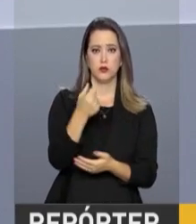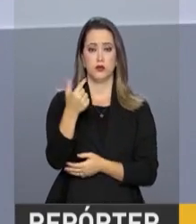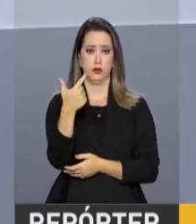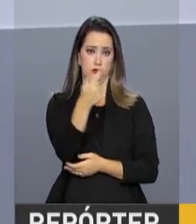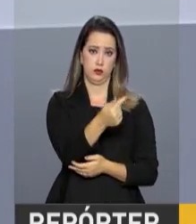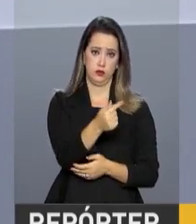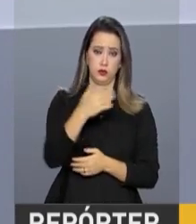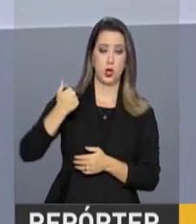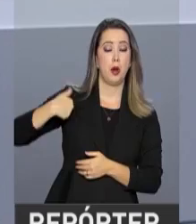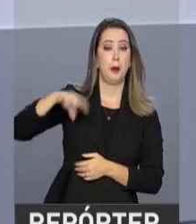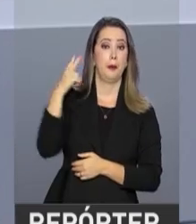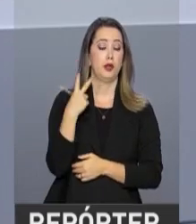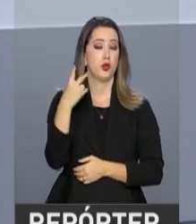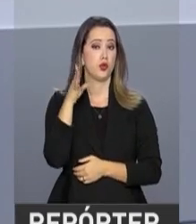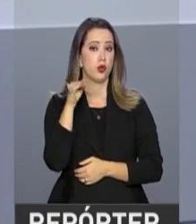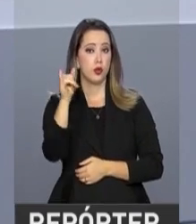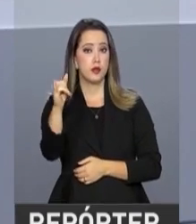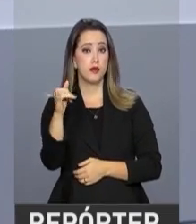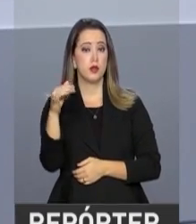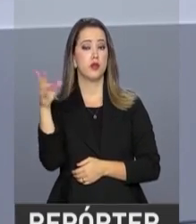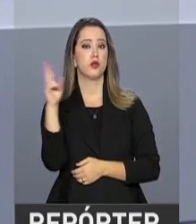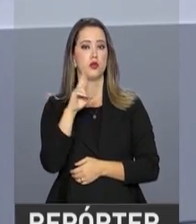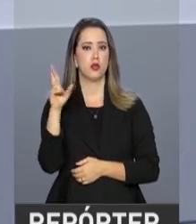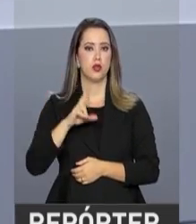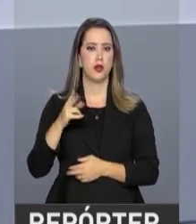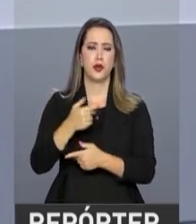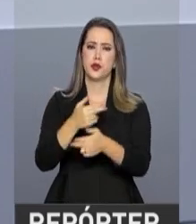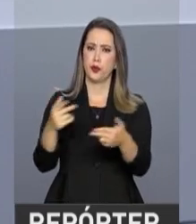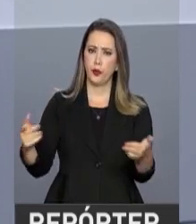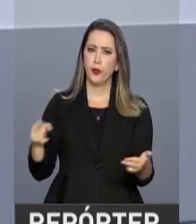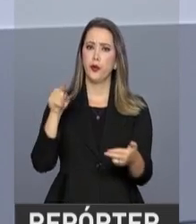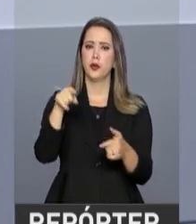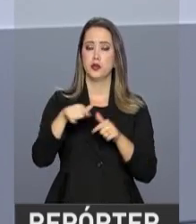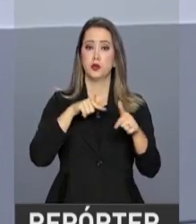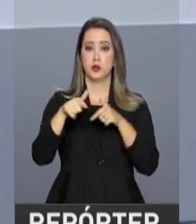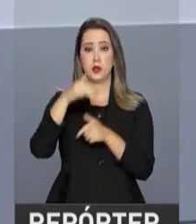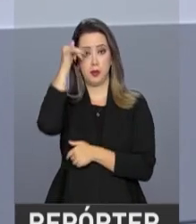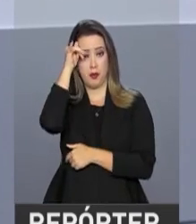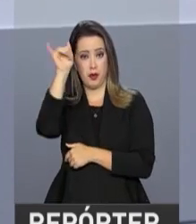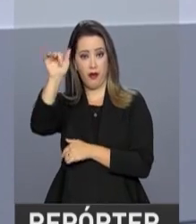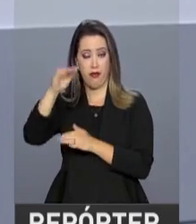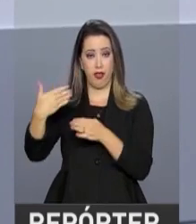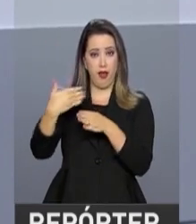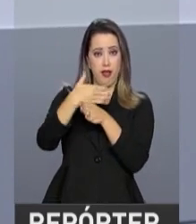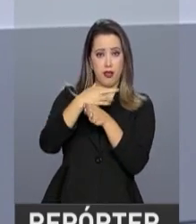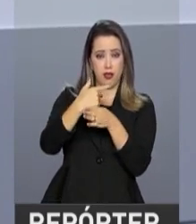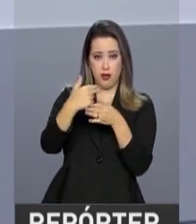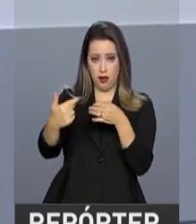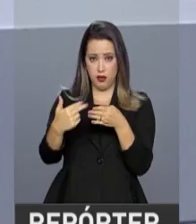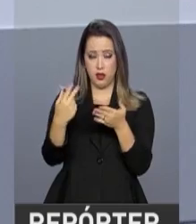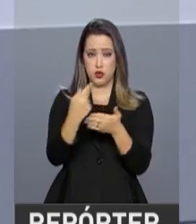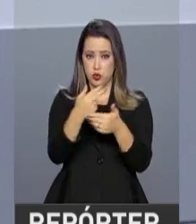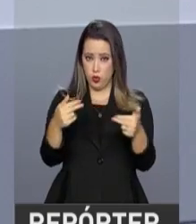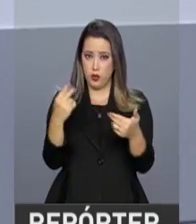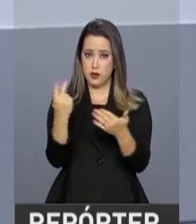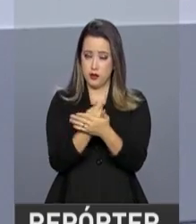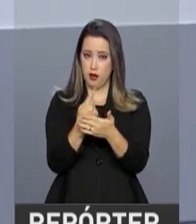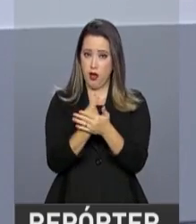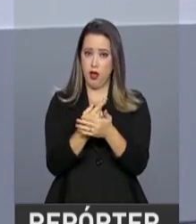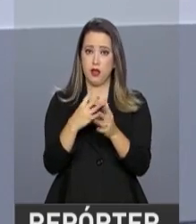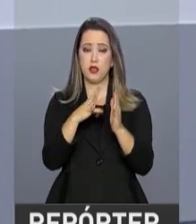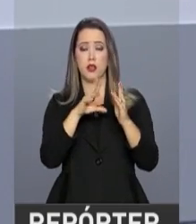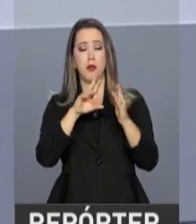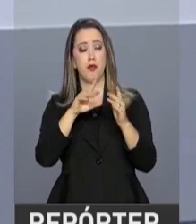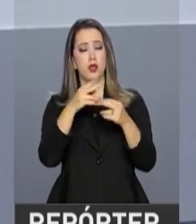2017 mais de 2 bilhões de reais em mercadorias nas ações de combate ao contrabando e à pirataria esse resultado